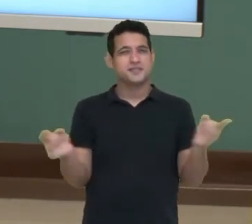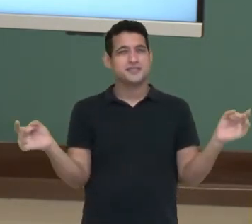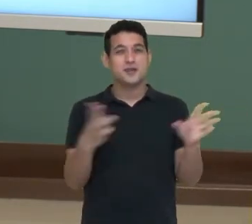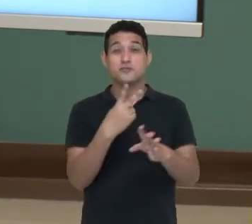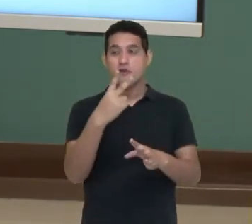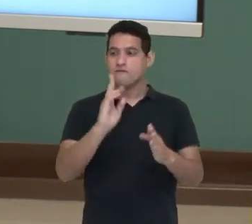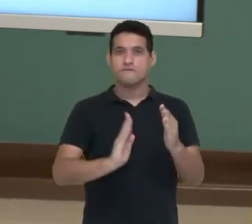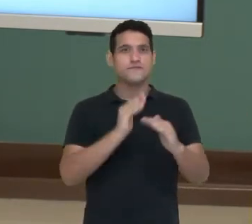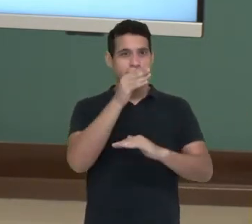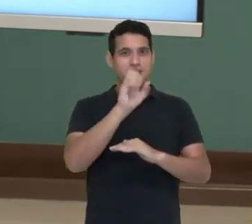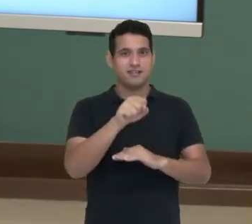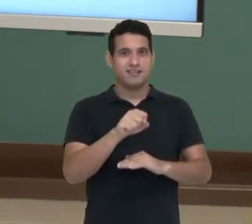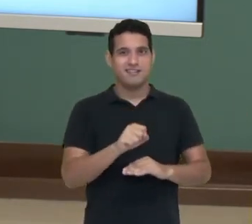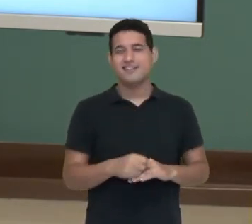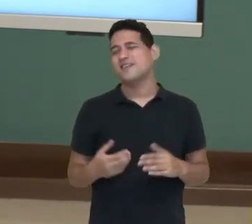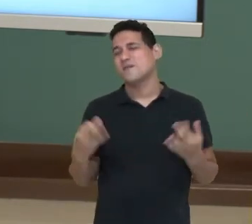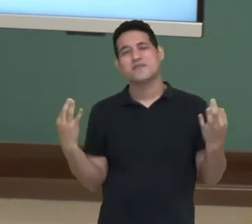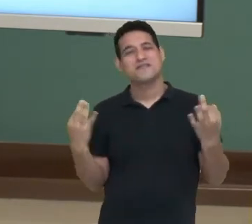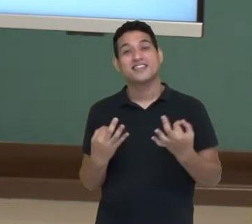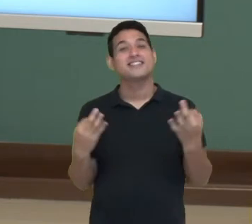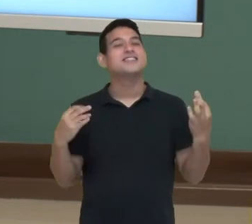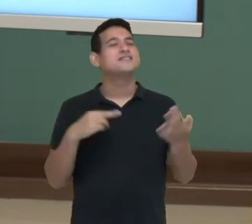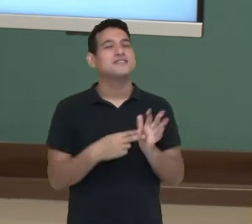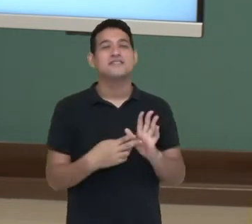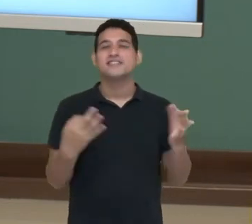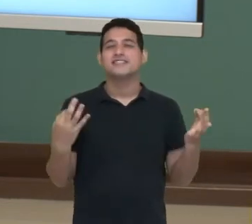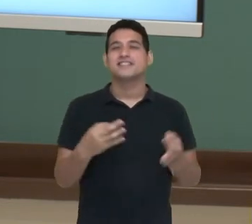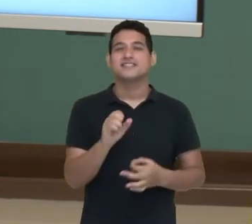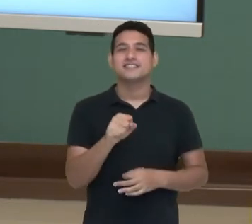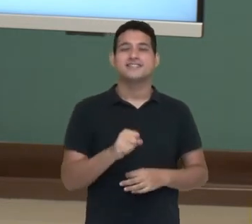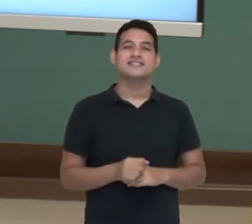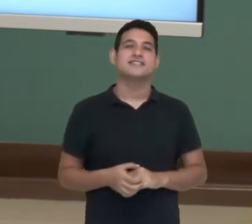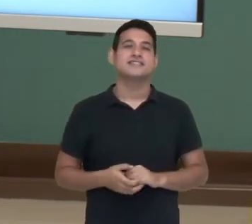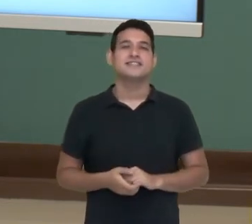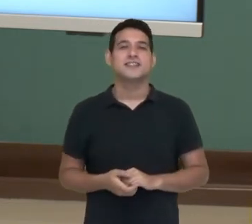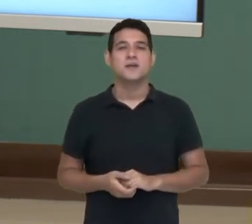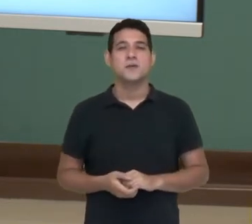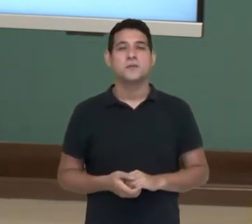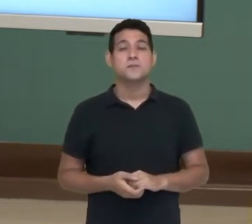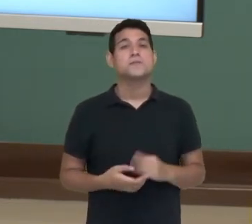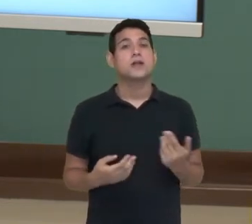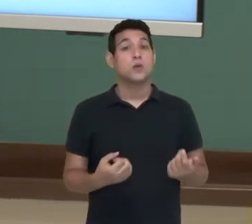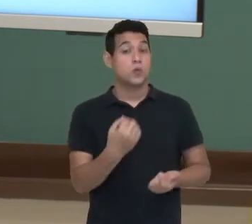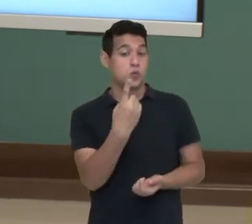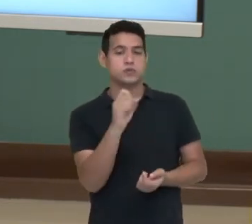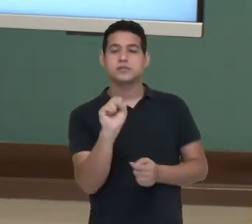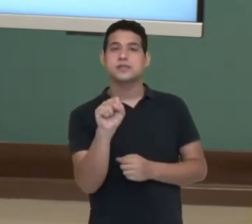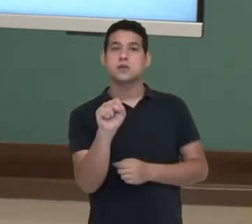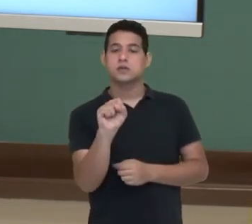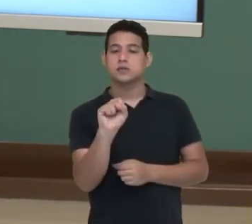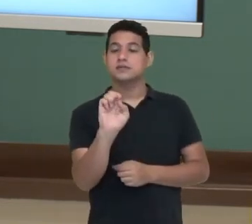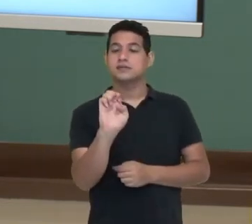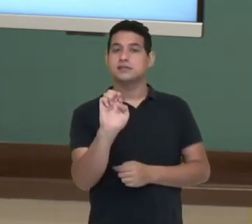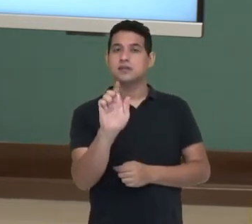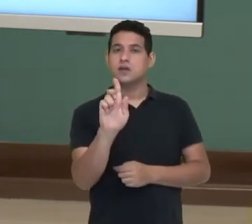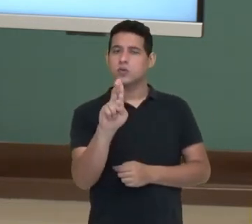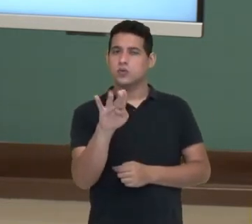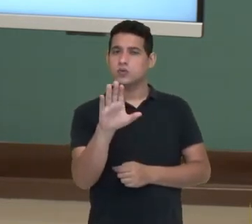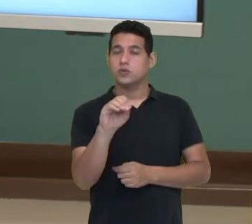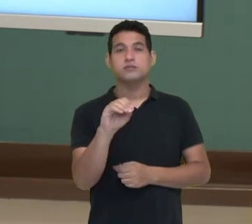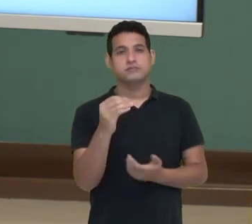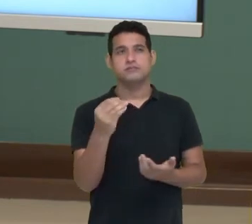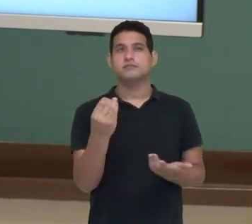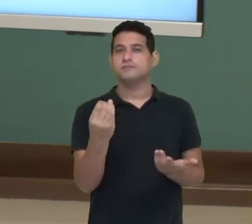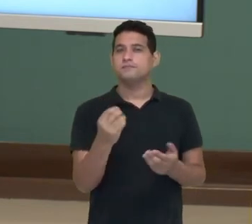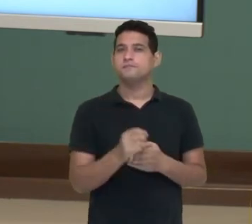cima? Ótimo, então está certinho. Um segundo, olha lá, ó, número